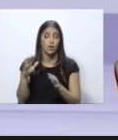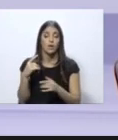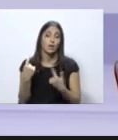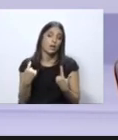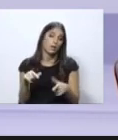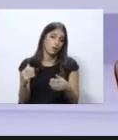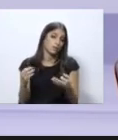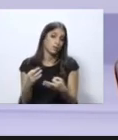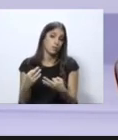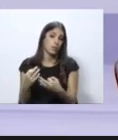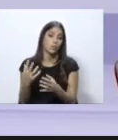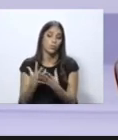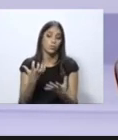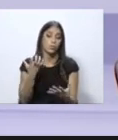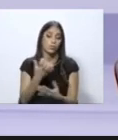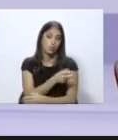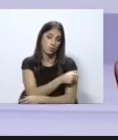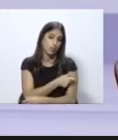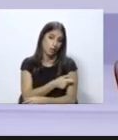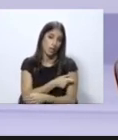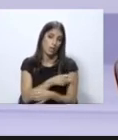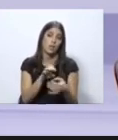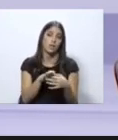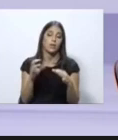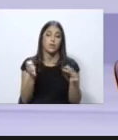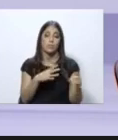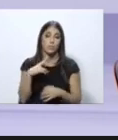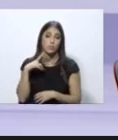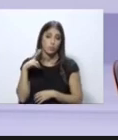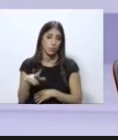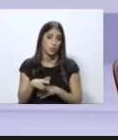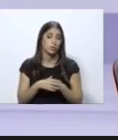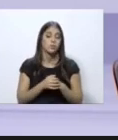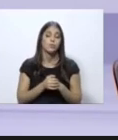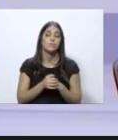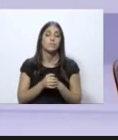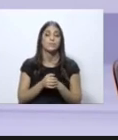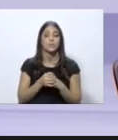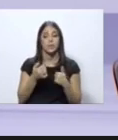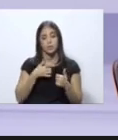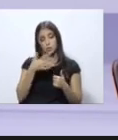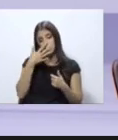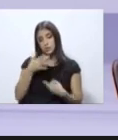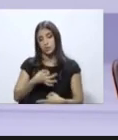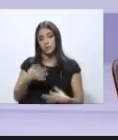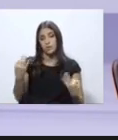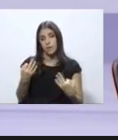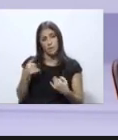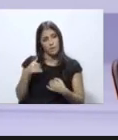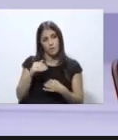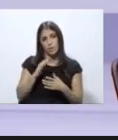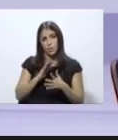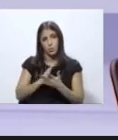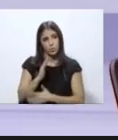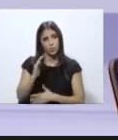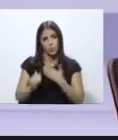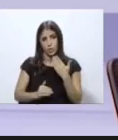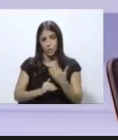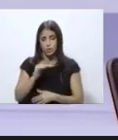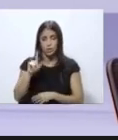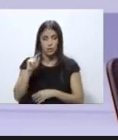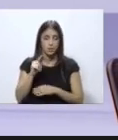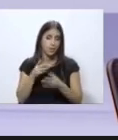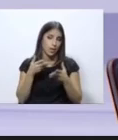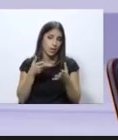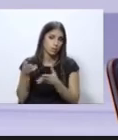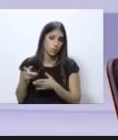o grande representante do futebol português. E acredito que continuará a sê-lo, e também com o contributo destes